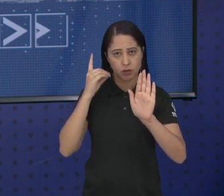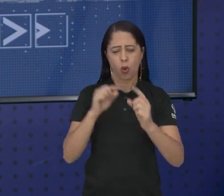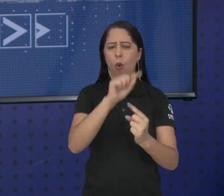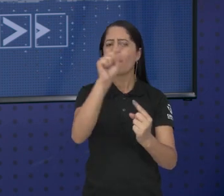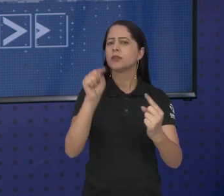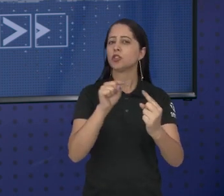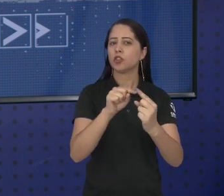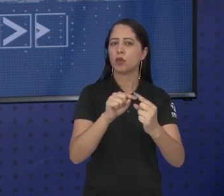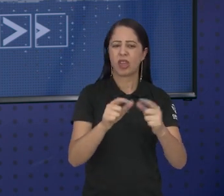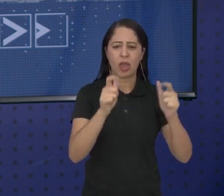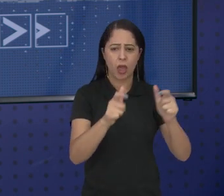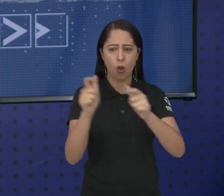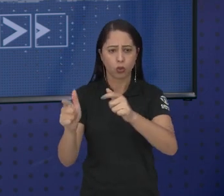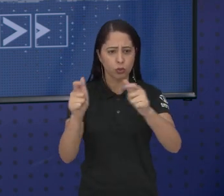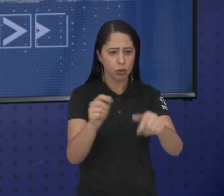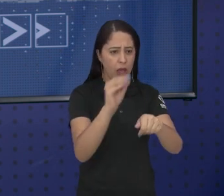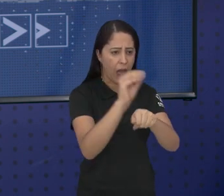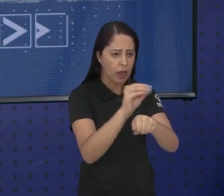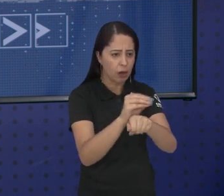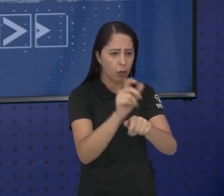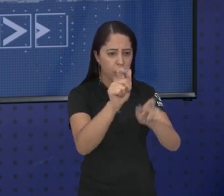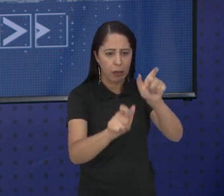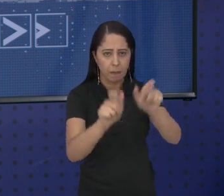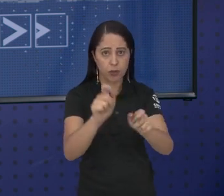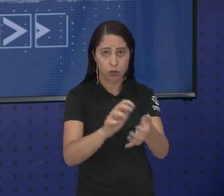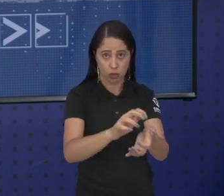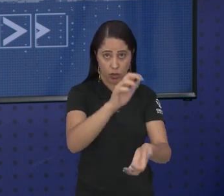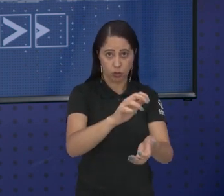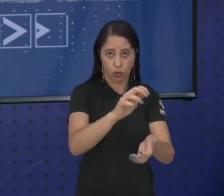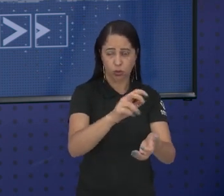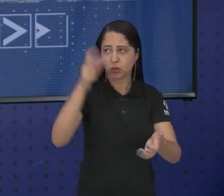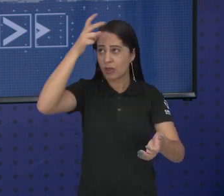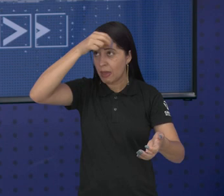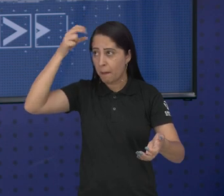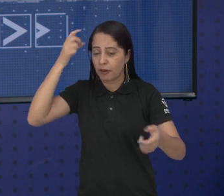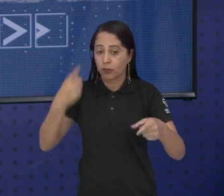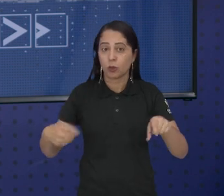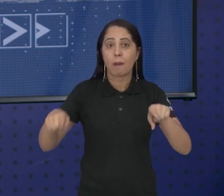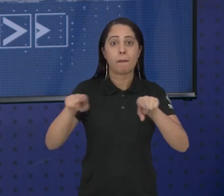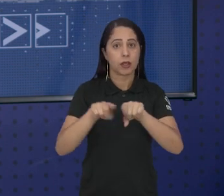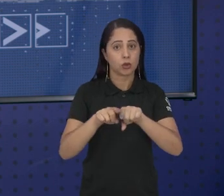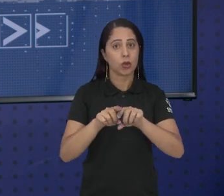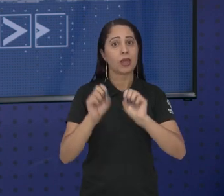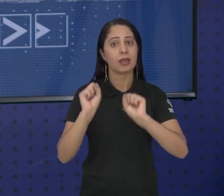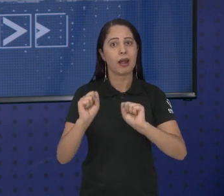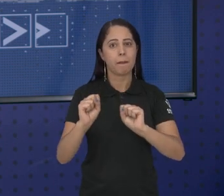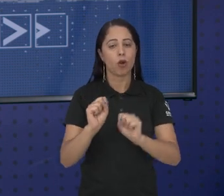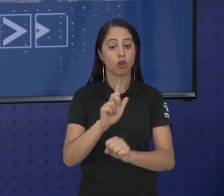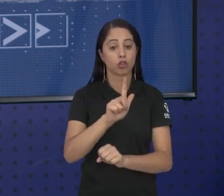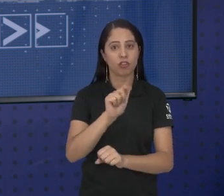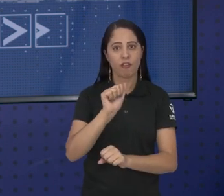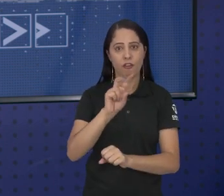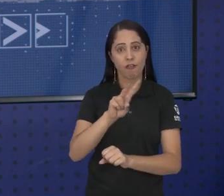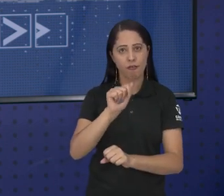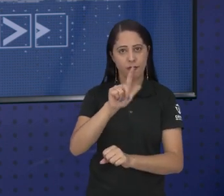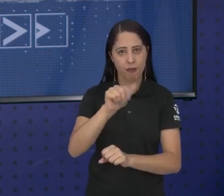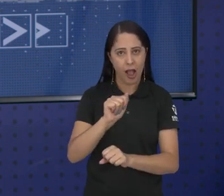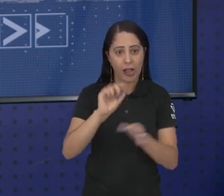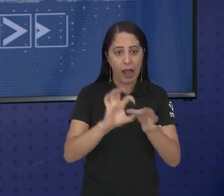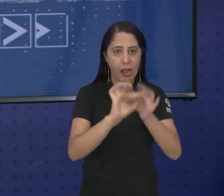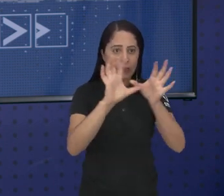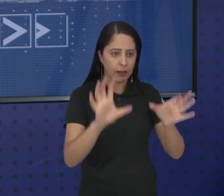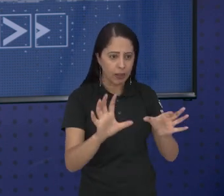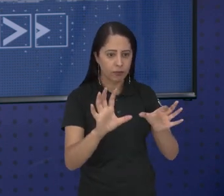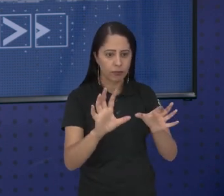com que casas de repouso de idosos conveniados com a prefeitura possam disponibilizar vagas remanescentes